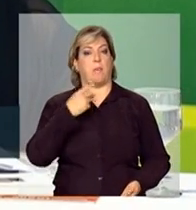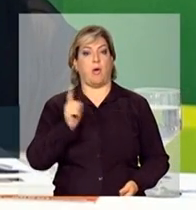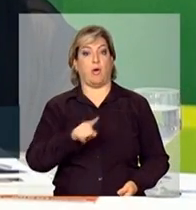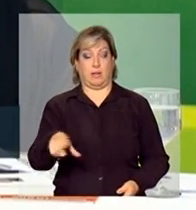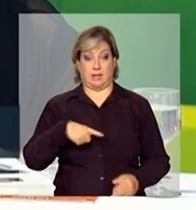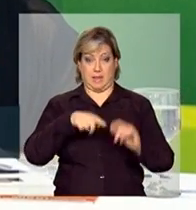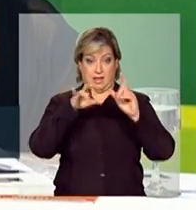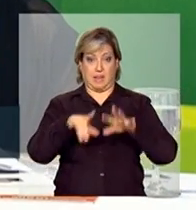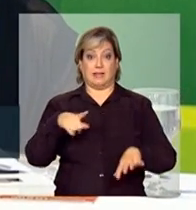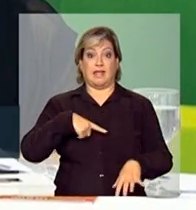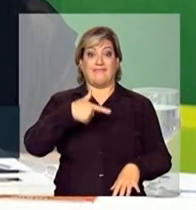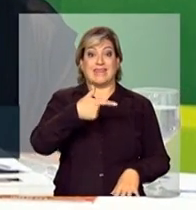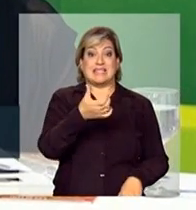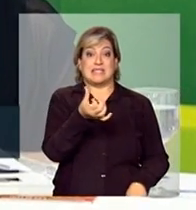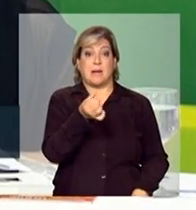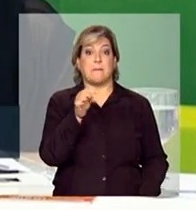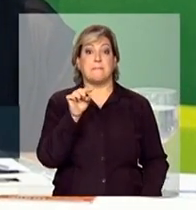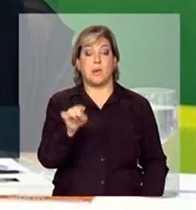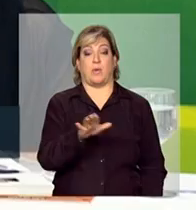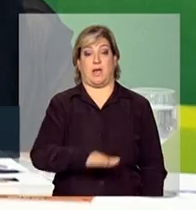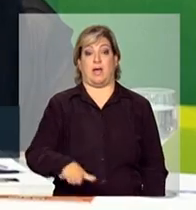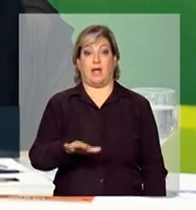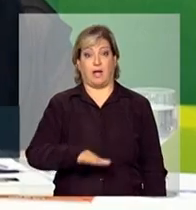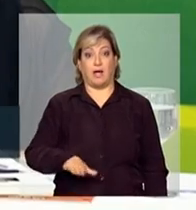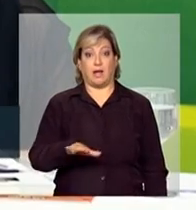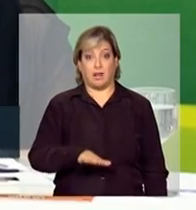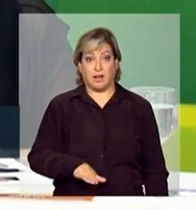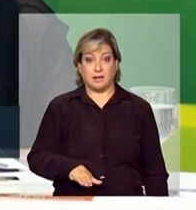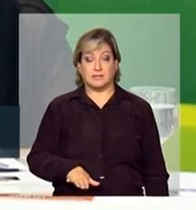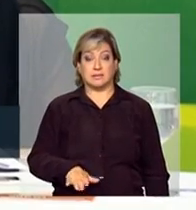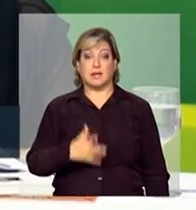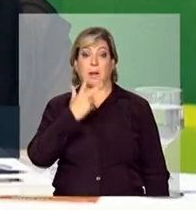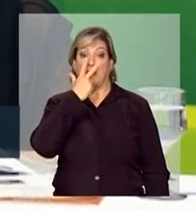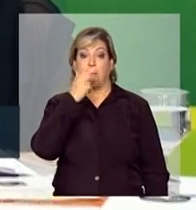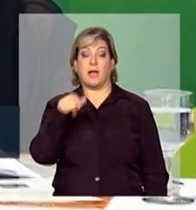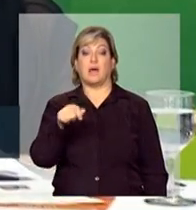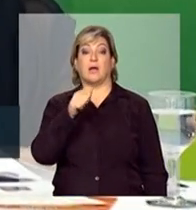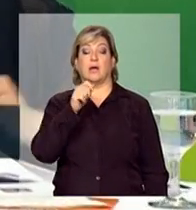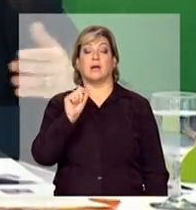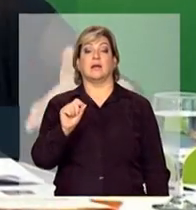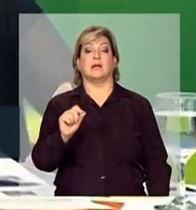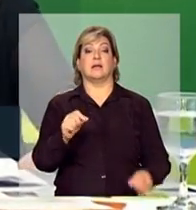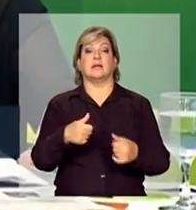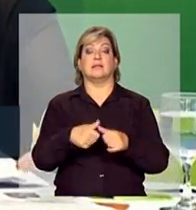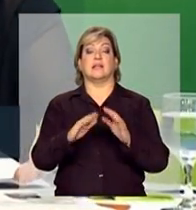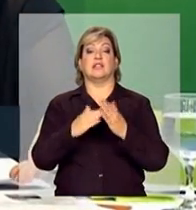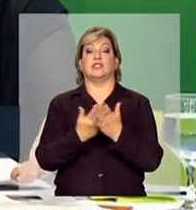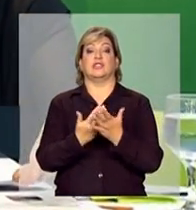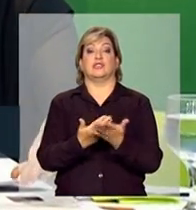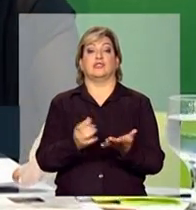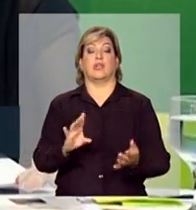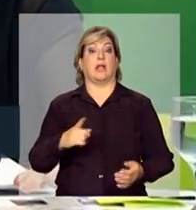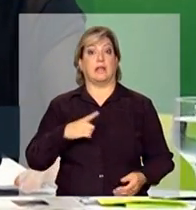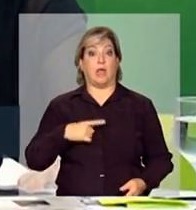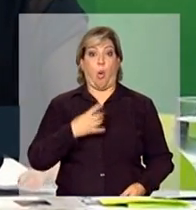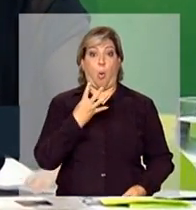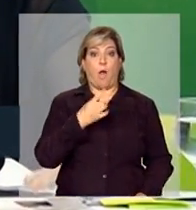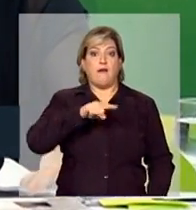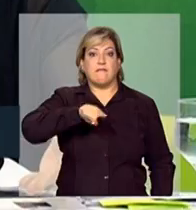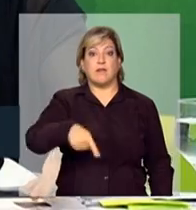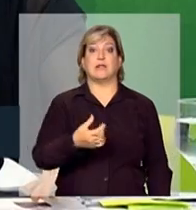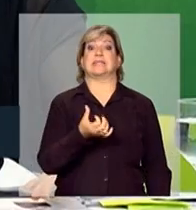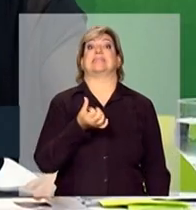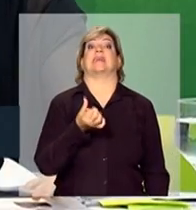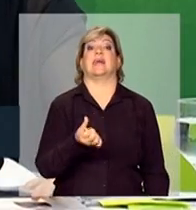26.000 crianças brasileiras como tiver como se tivesse em escola e nós temos 4,6 milhões